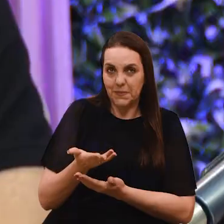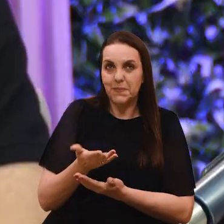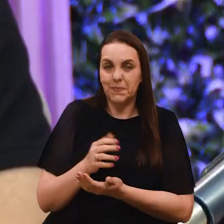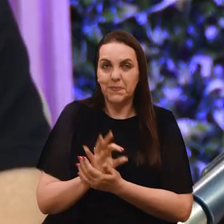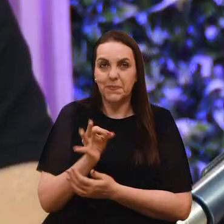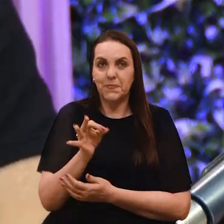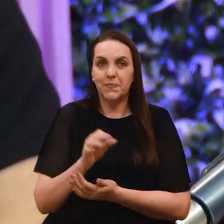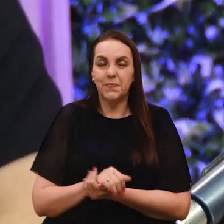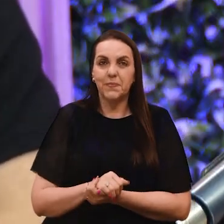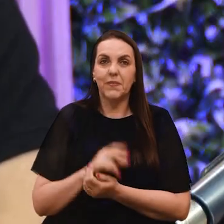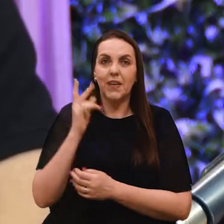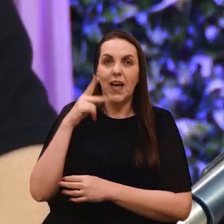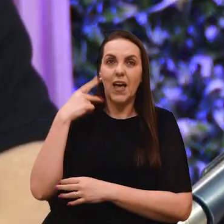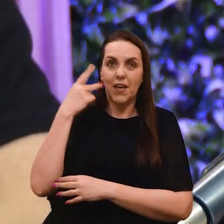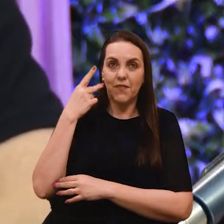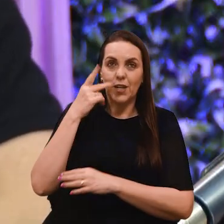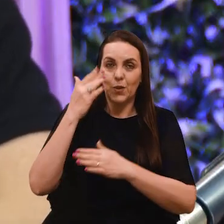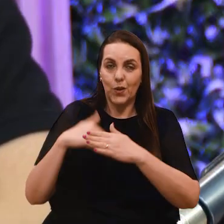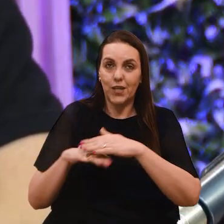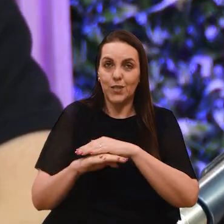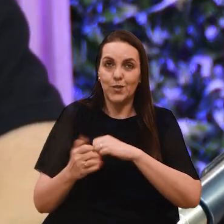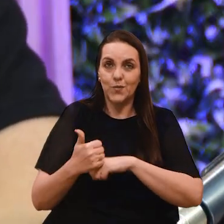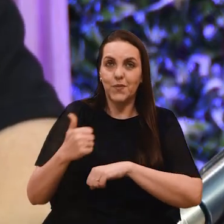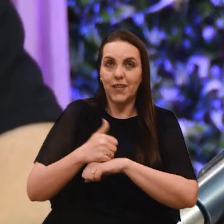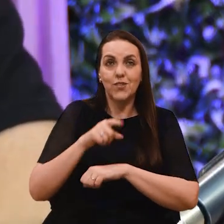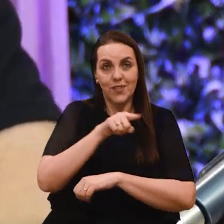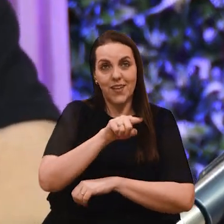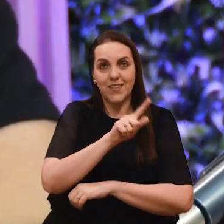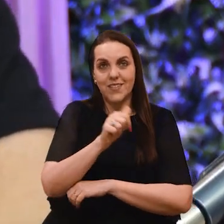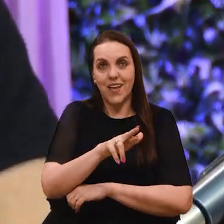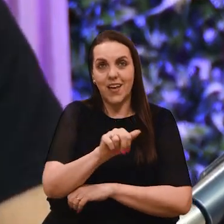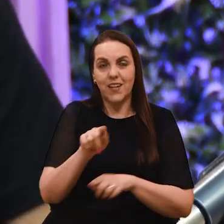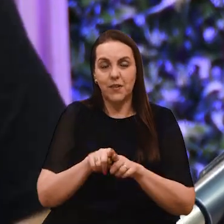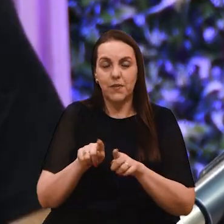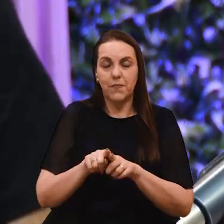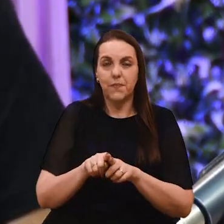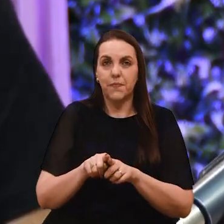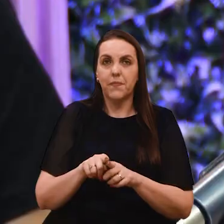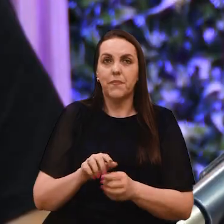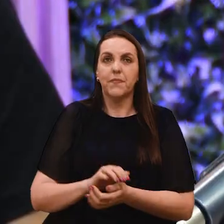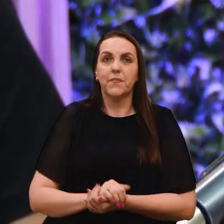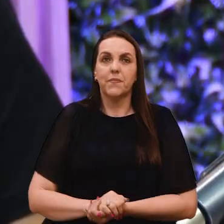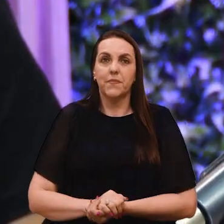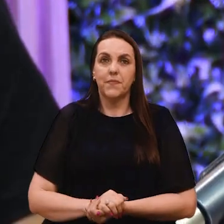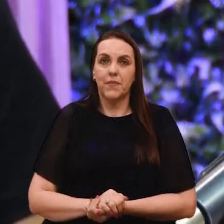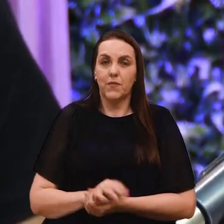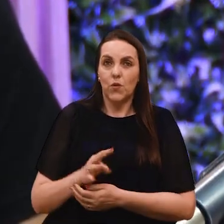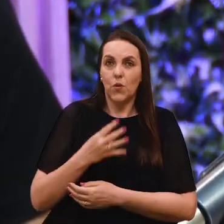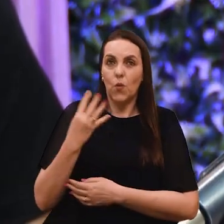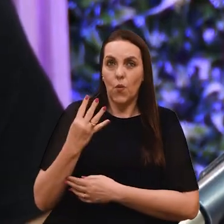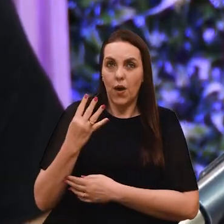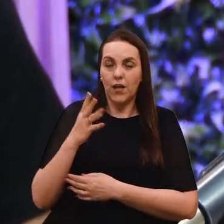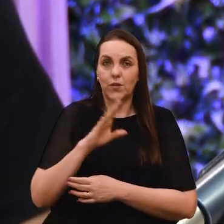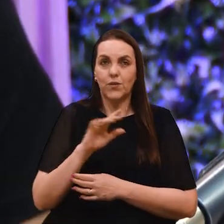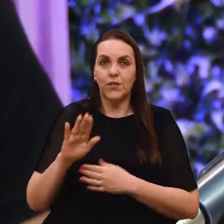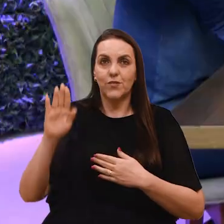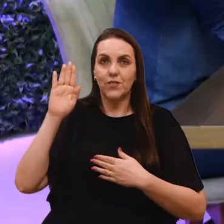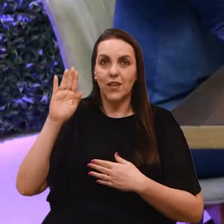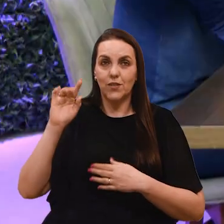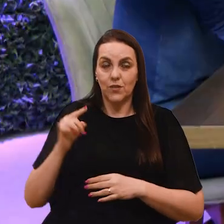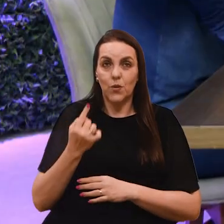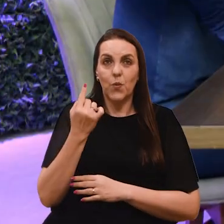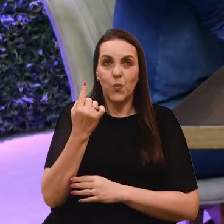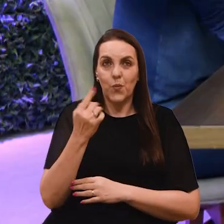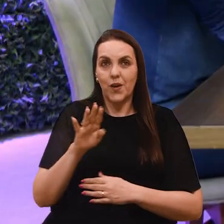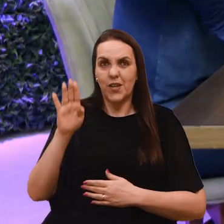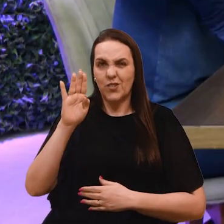a vereadora suplente e a Zara. E, inclusive, eu acho que dos 5 candidatos, foram 4 candidatas e 1 candidato, se não me